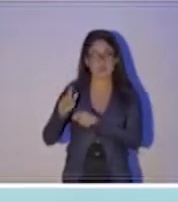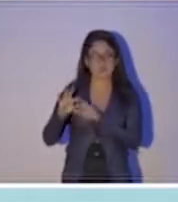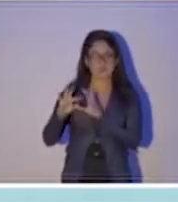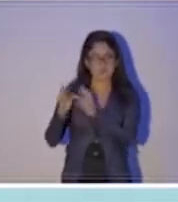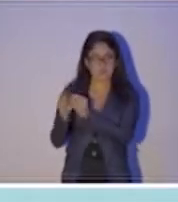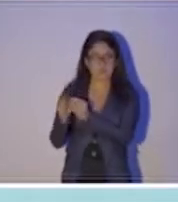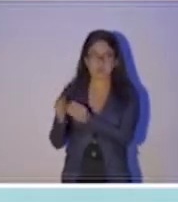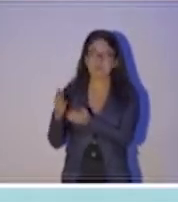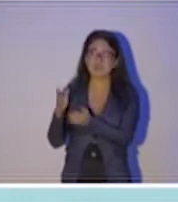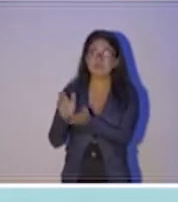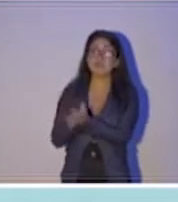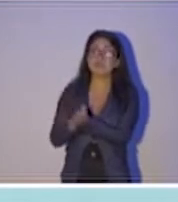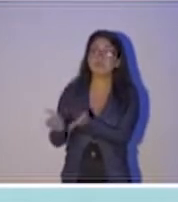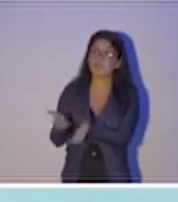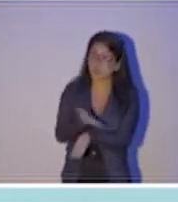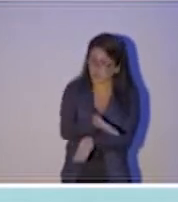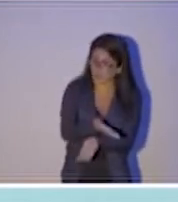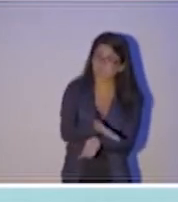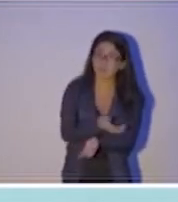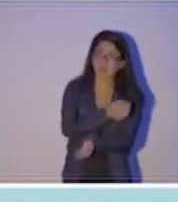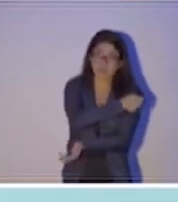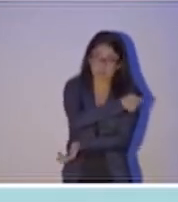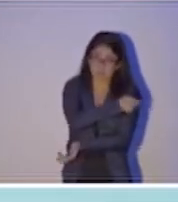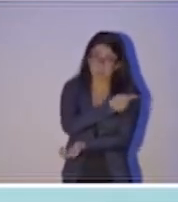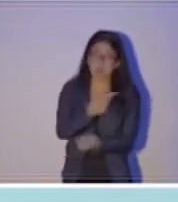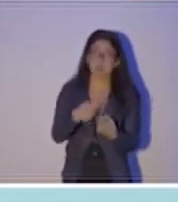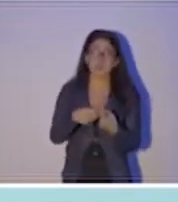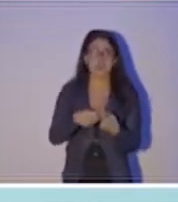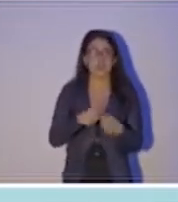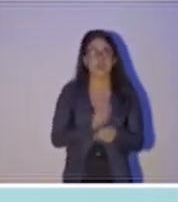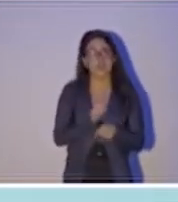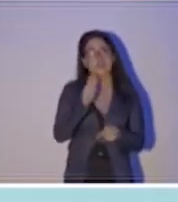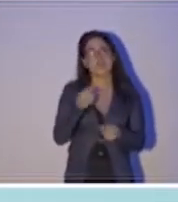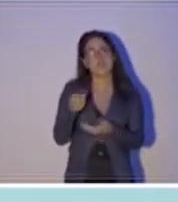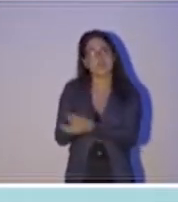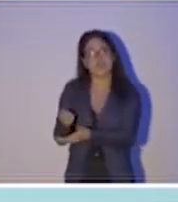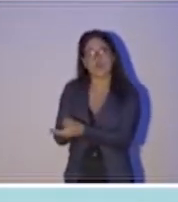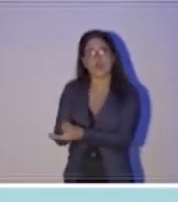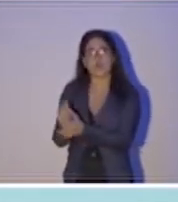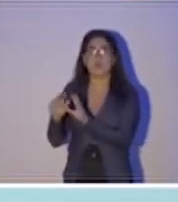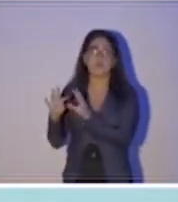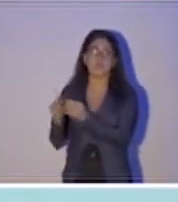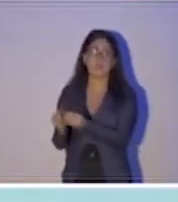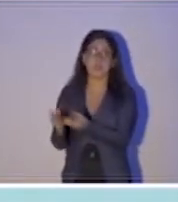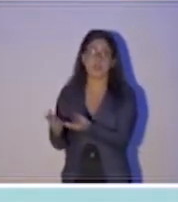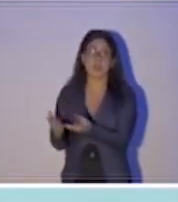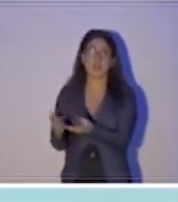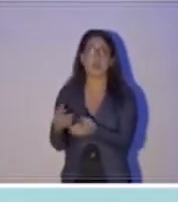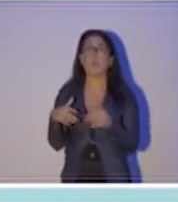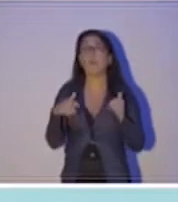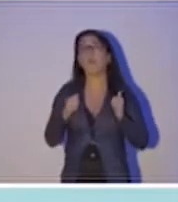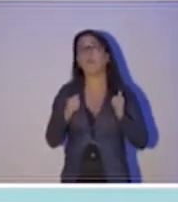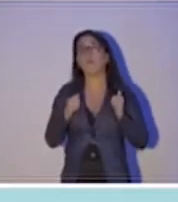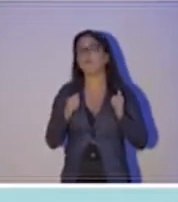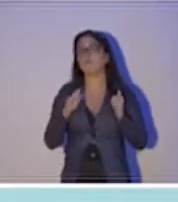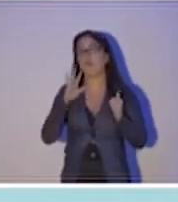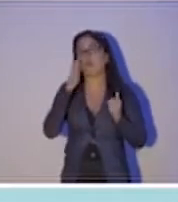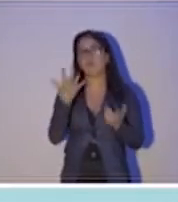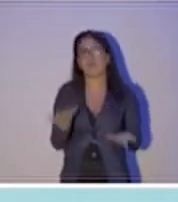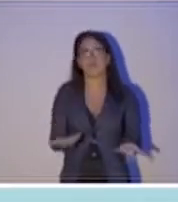pais cobrassem os alunos, porque a gestão cobra até demais, mas se os pais não cobrarem, o aluno não faz nada. Eu mesmo não